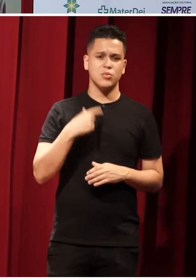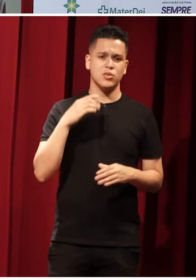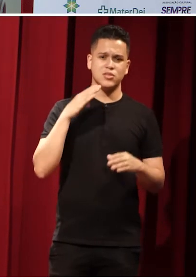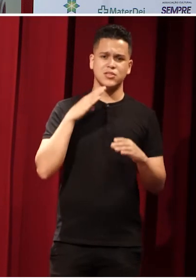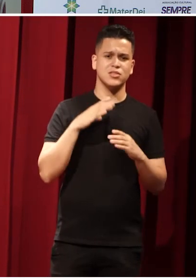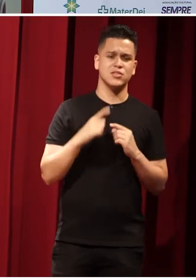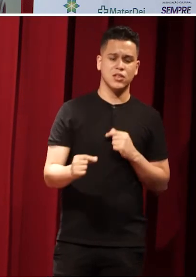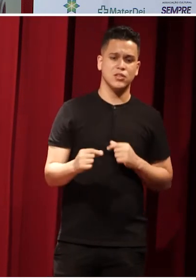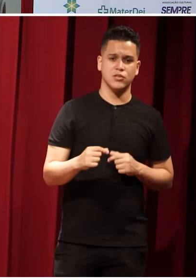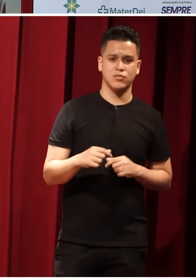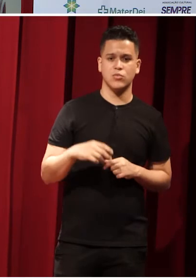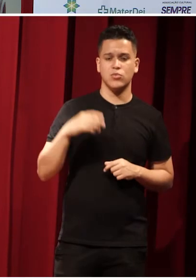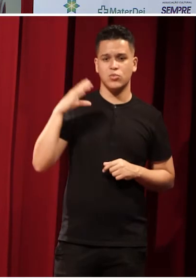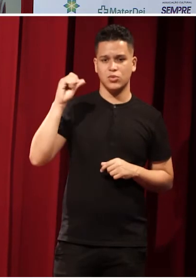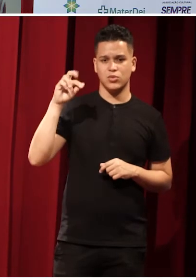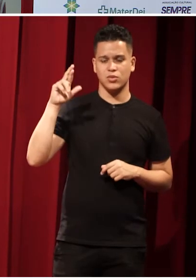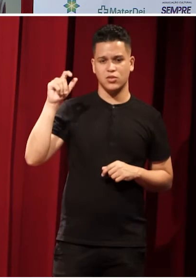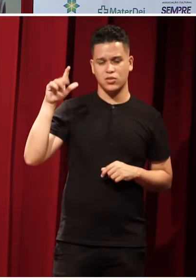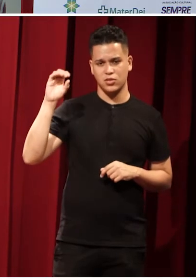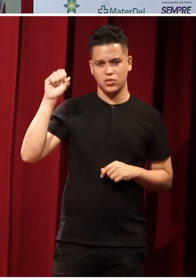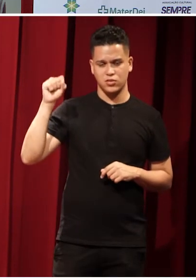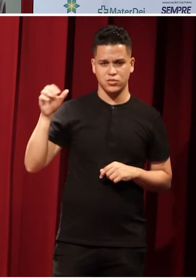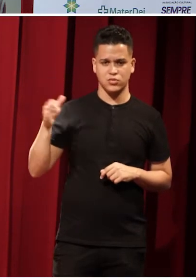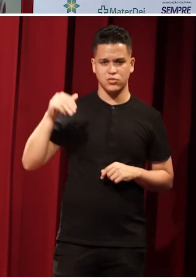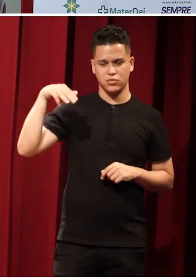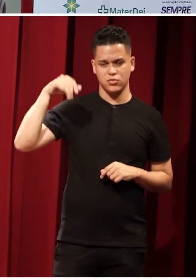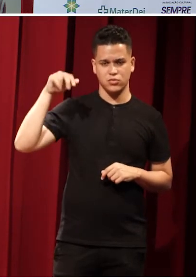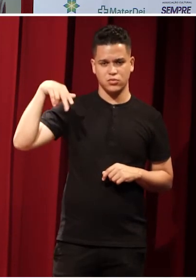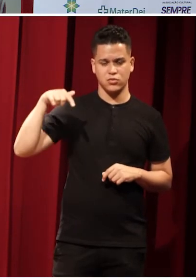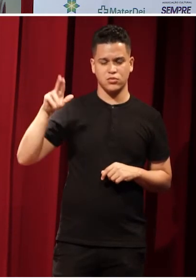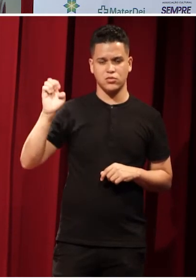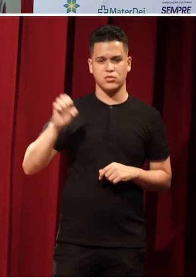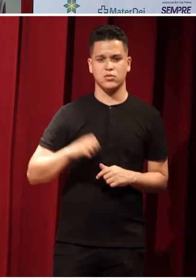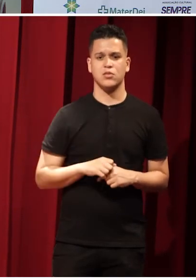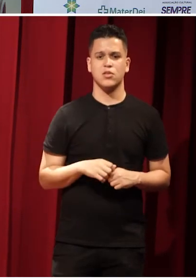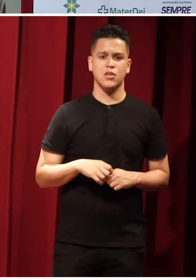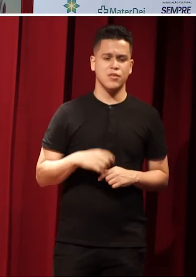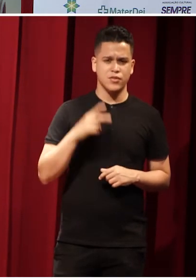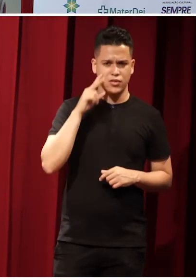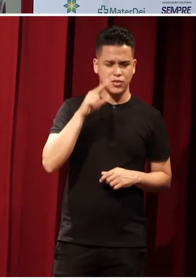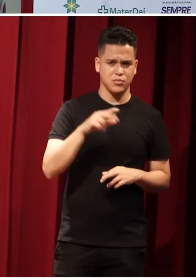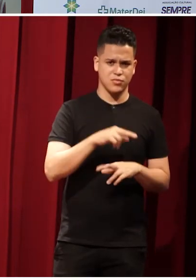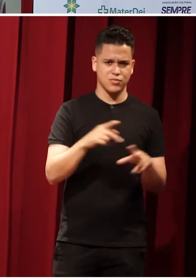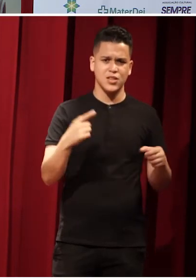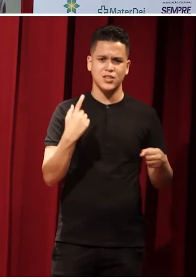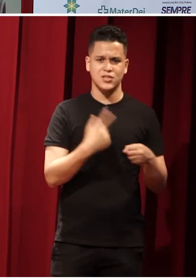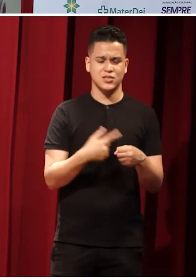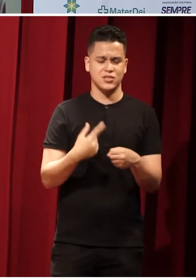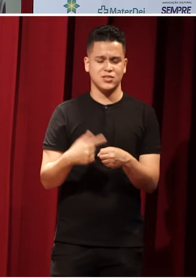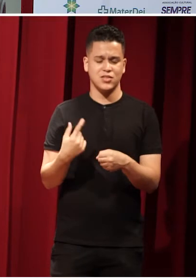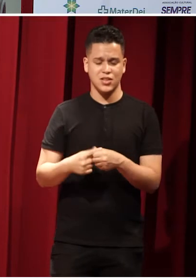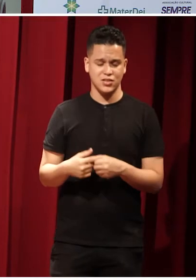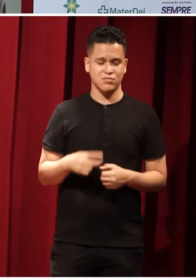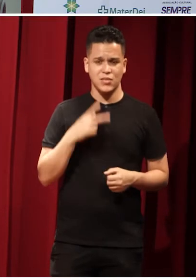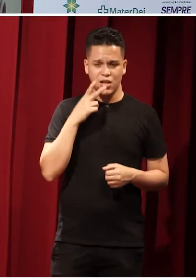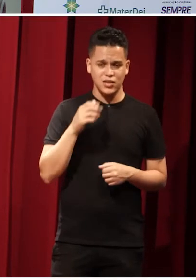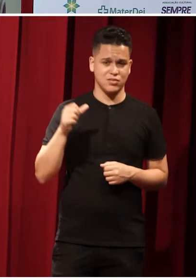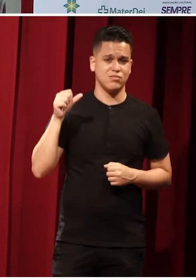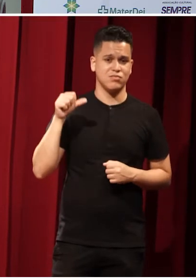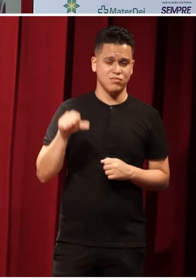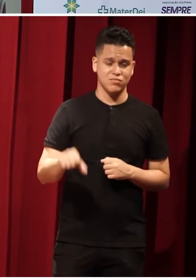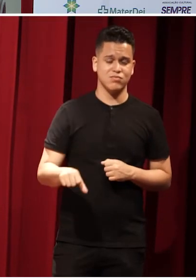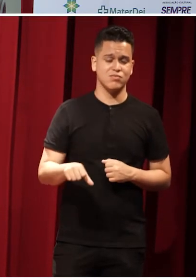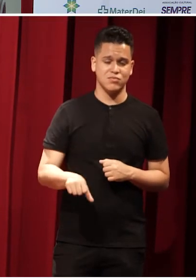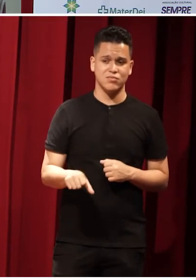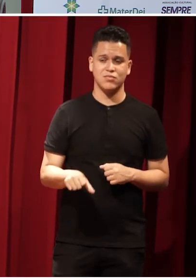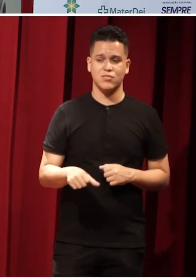Mink, as coisas se complicaram muito, né? Belo Monte foi um exemplo disso, a coisa ficou muito, muito